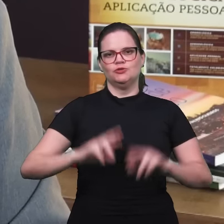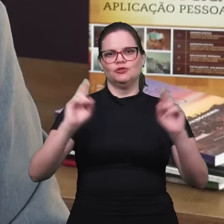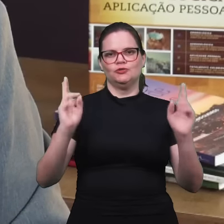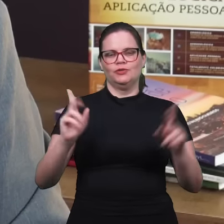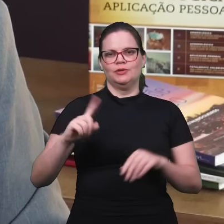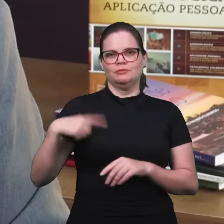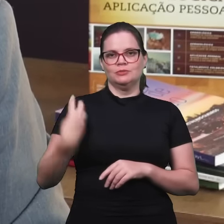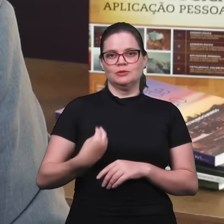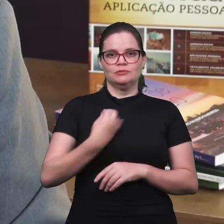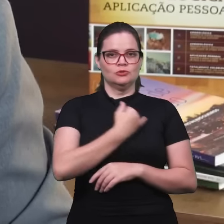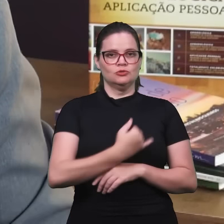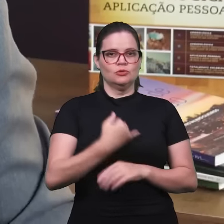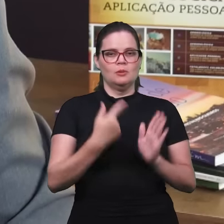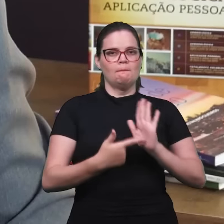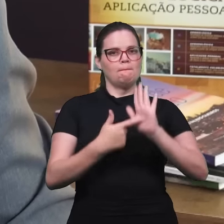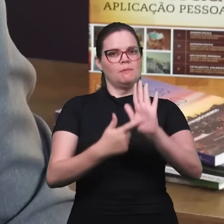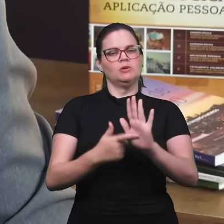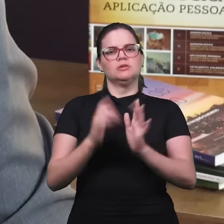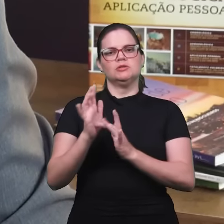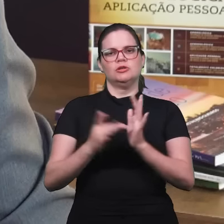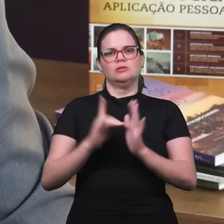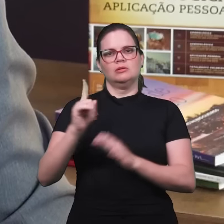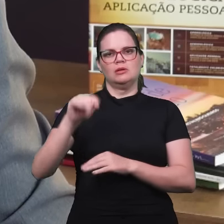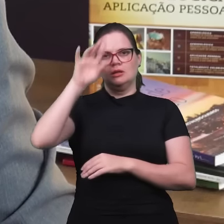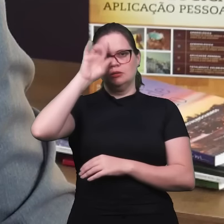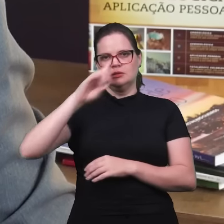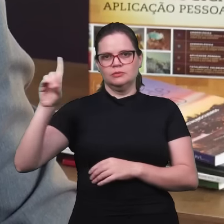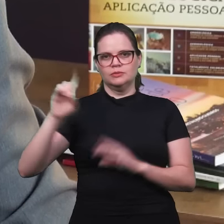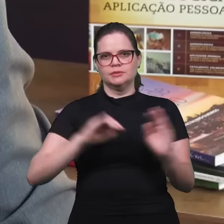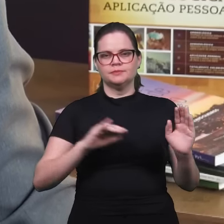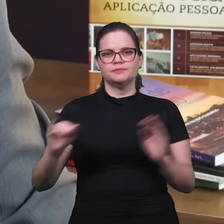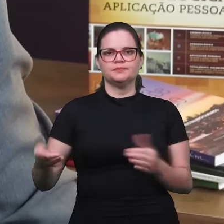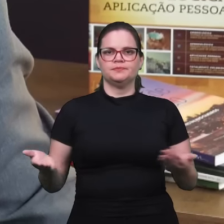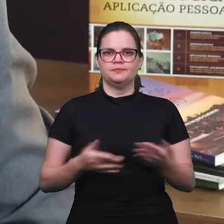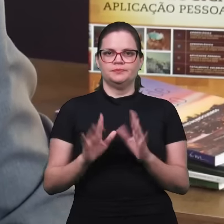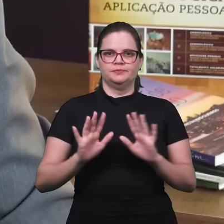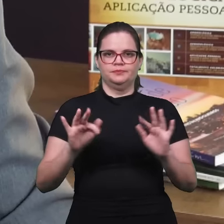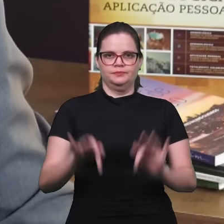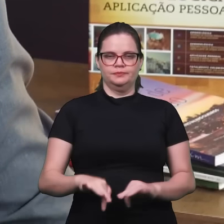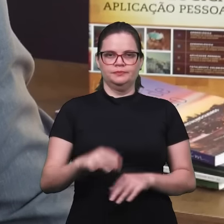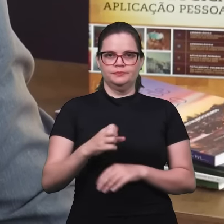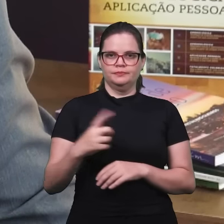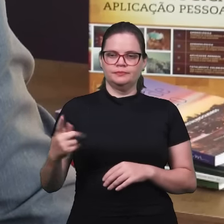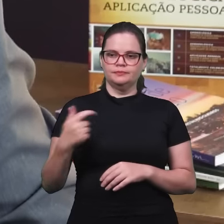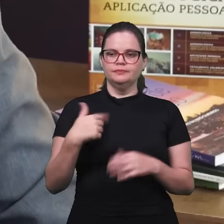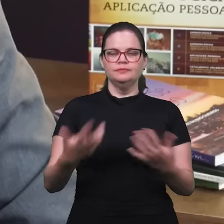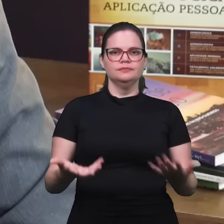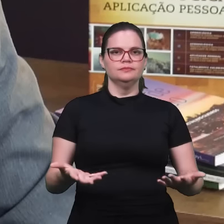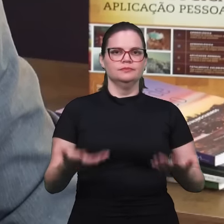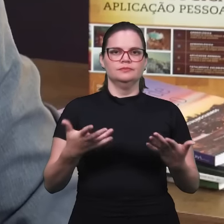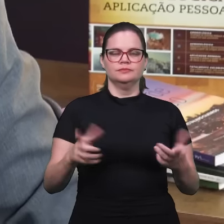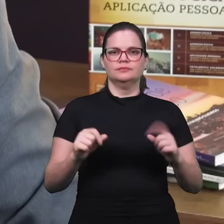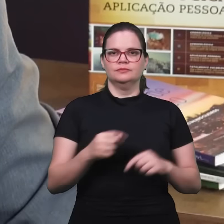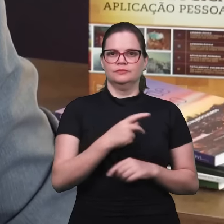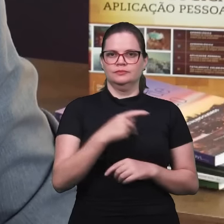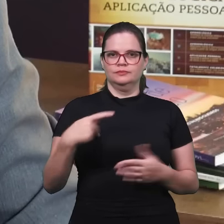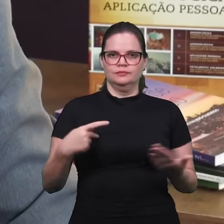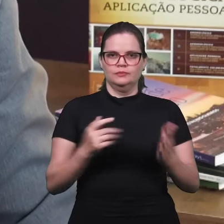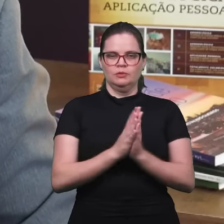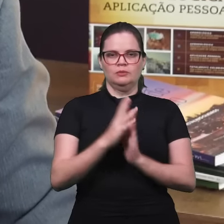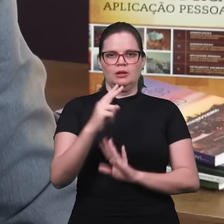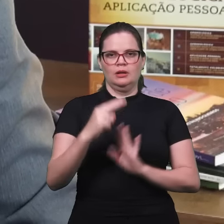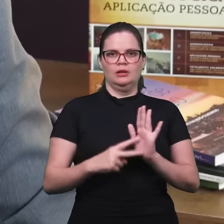vidas, o Evangelho de João traz Jesus como Deus, né? E para encerrar o episódio, pastor Alberto, eu gostaria até que o pastor deixasse um